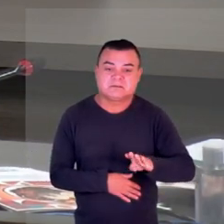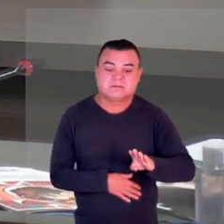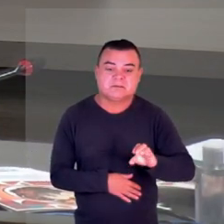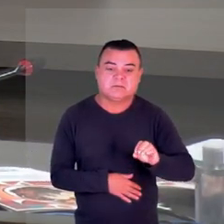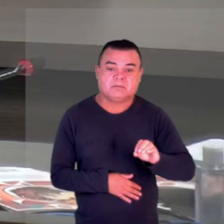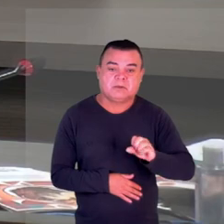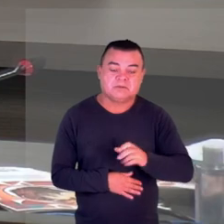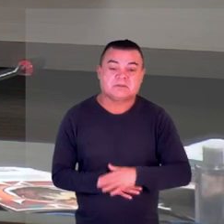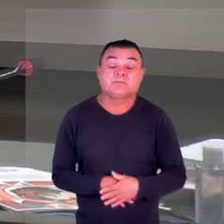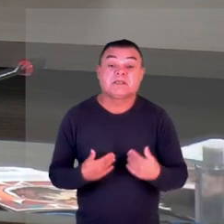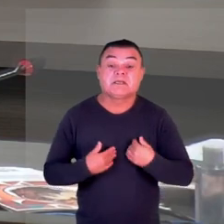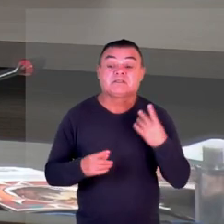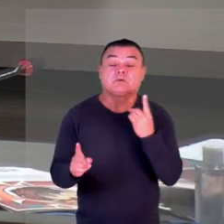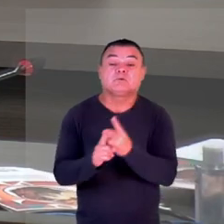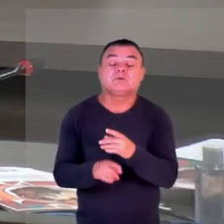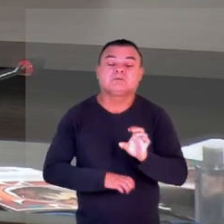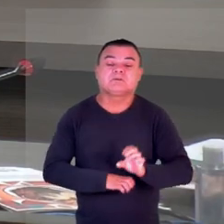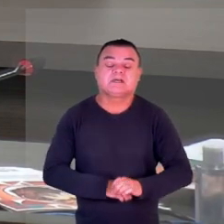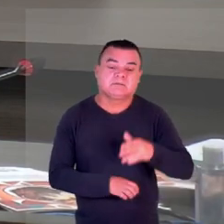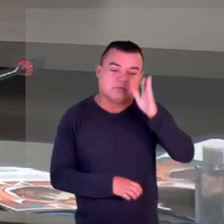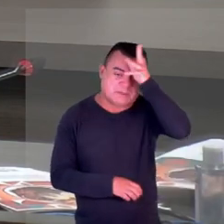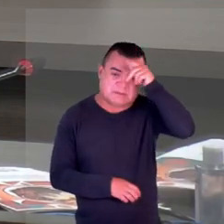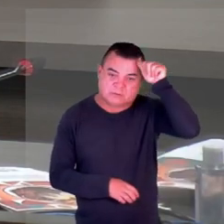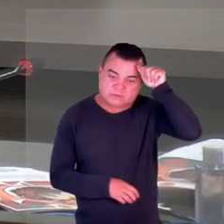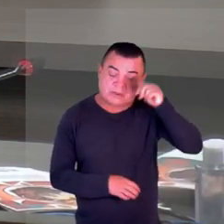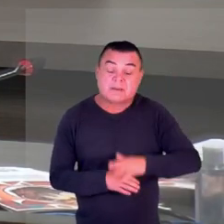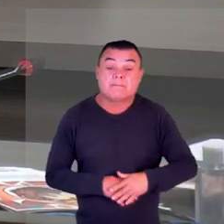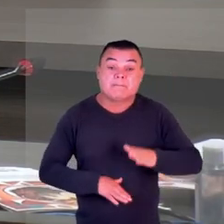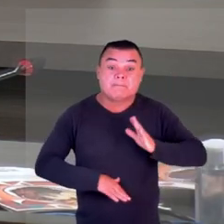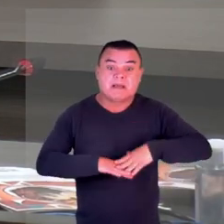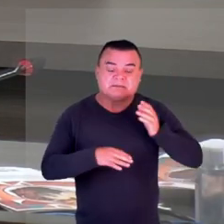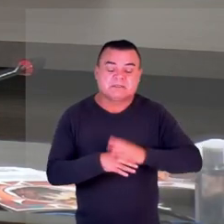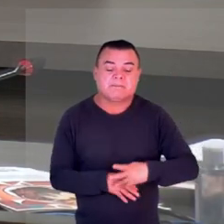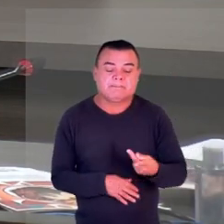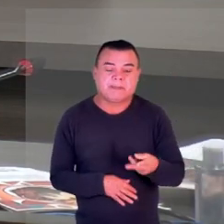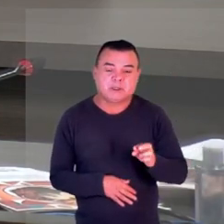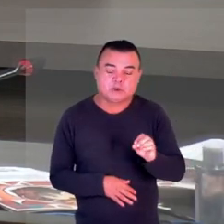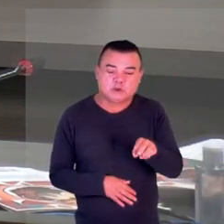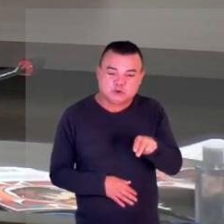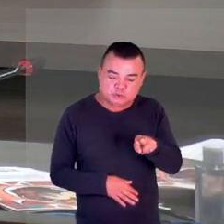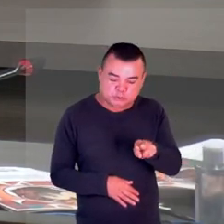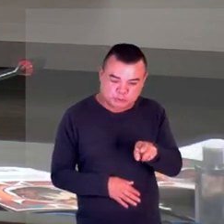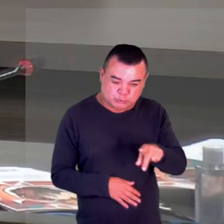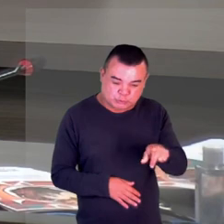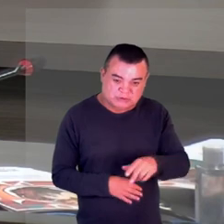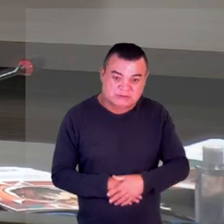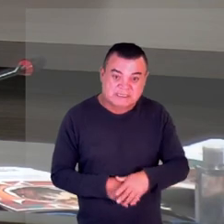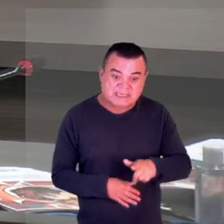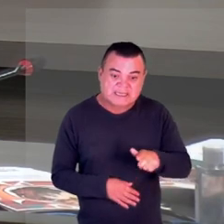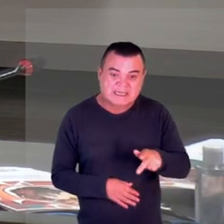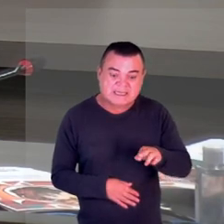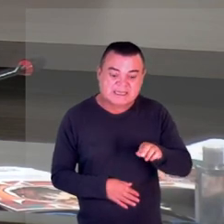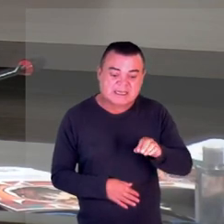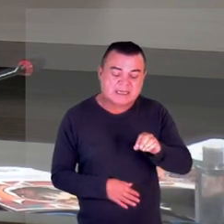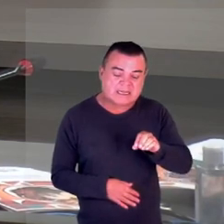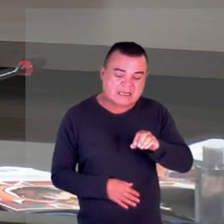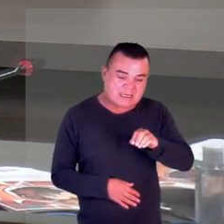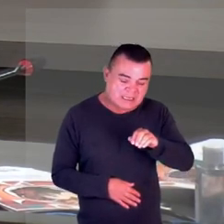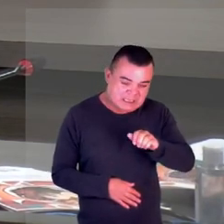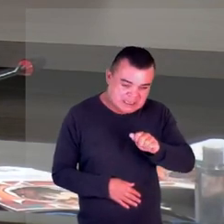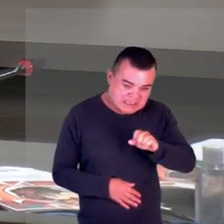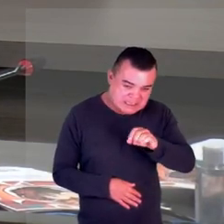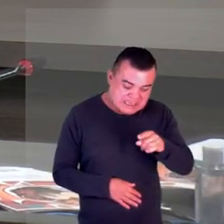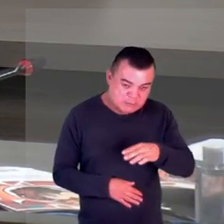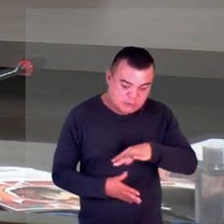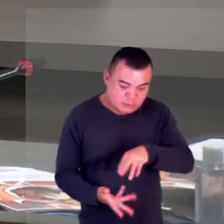Grosso que é o estado que mais produz grãos no mundo que 25% dos domicílios eles se encontrava